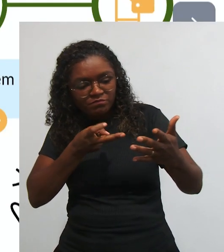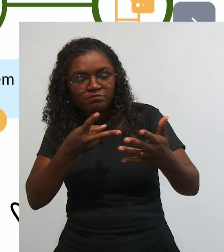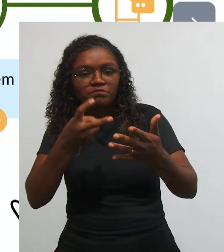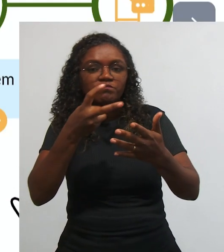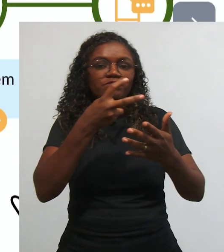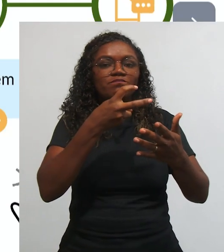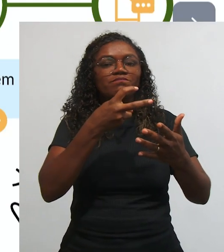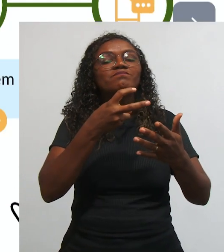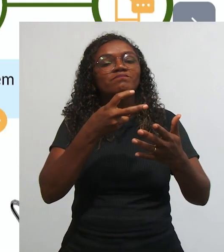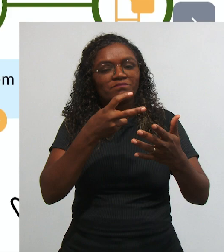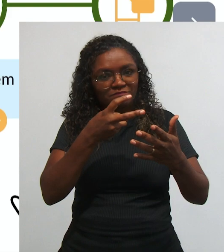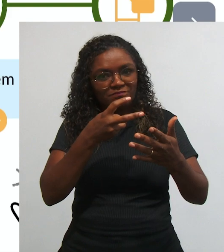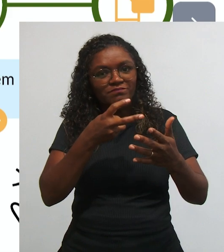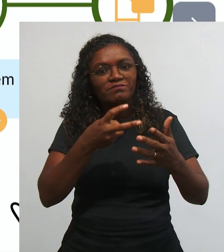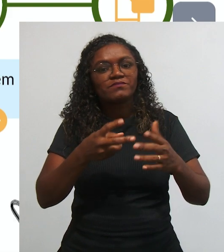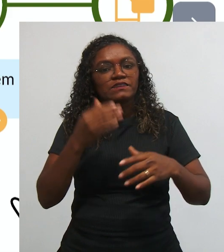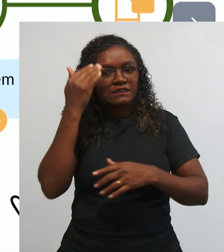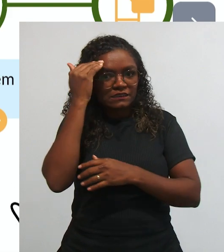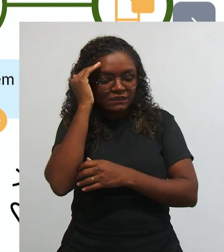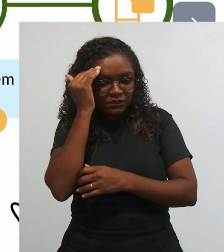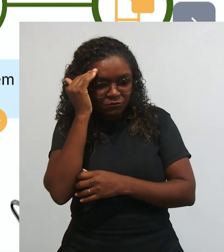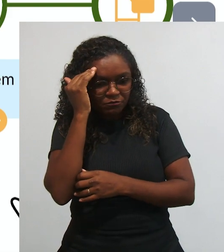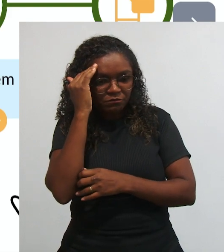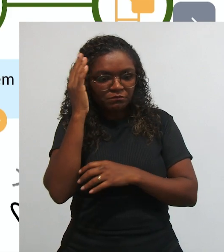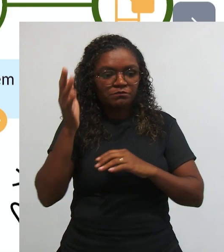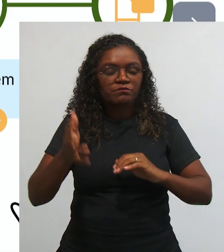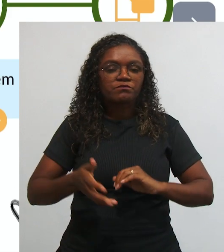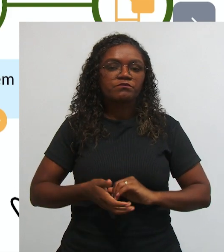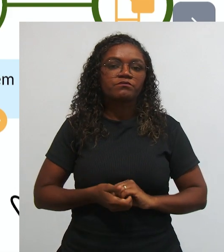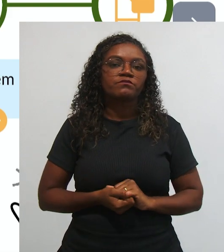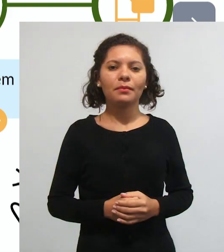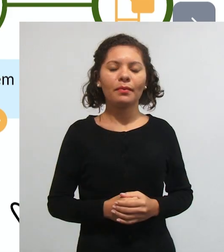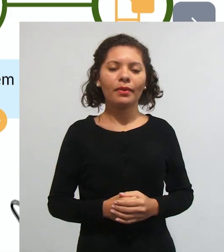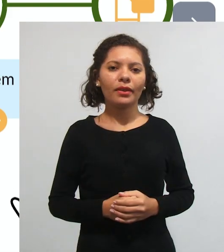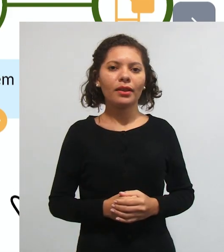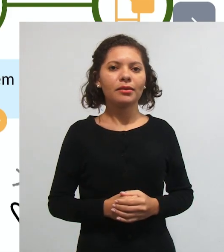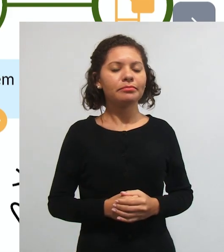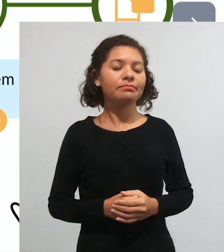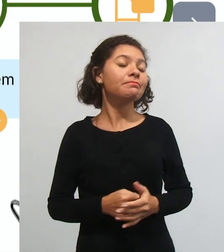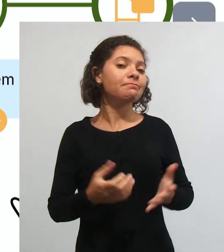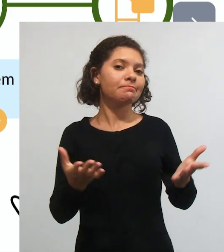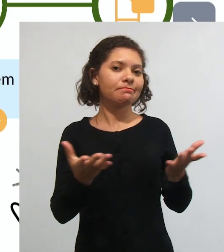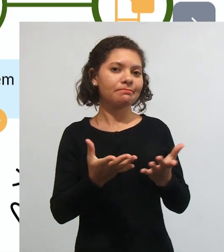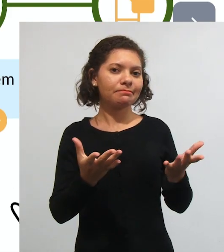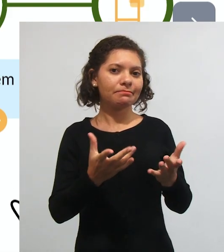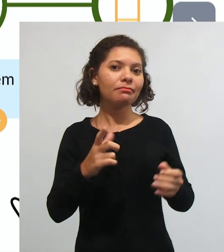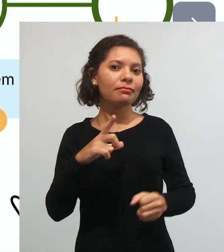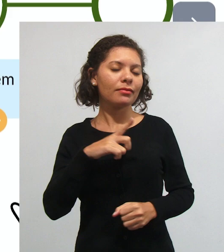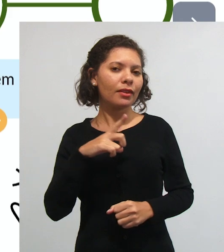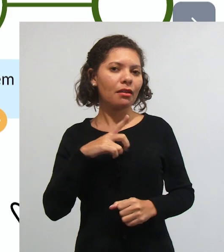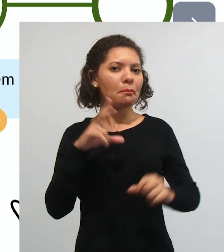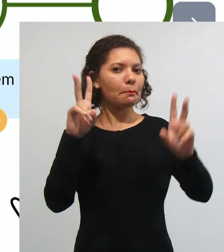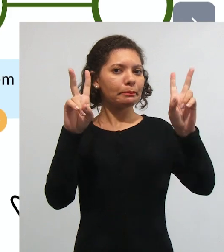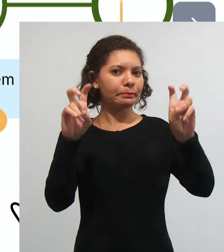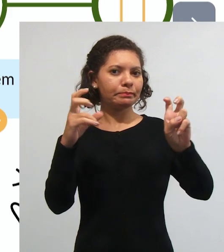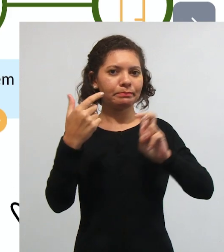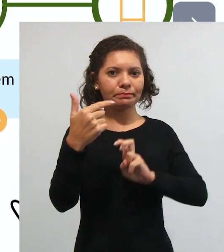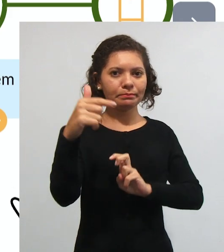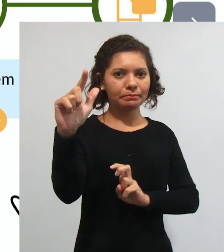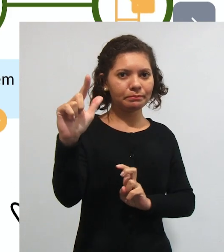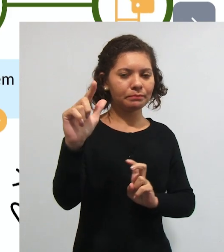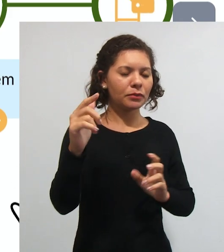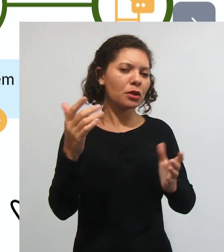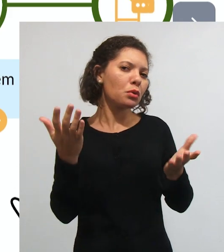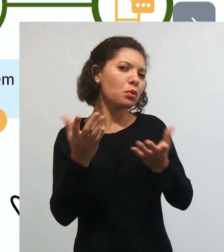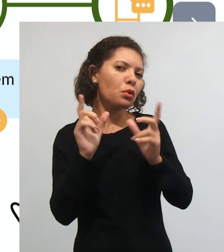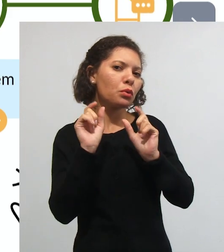questões novas. Bom, superado o paradigma, você vai estabelecer qual que é a natureza